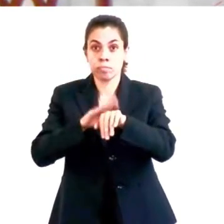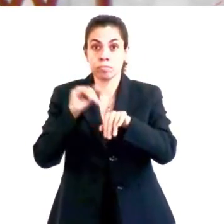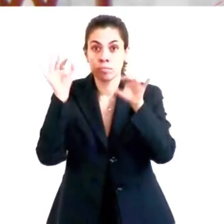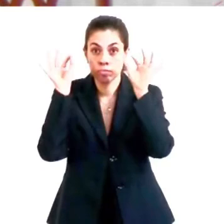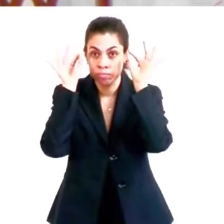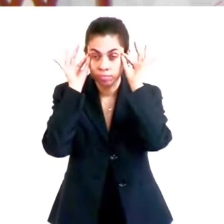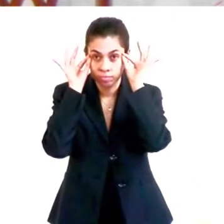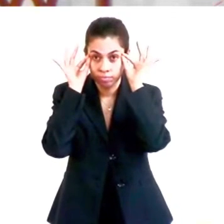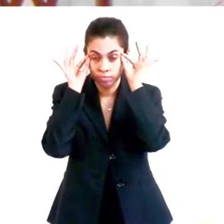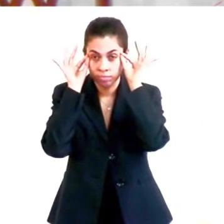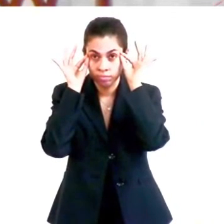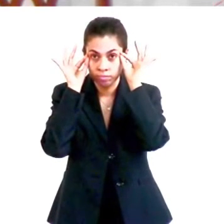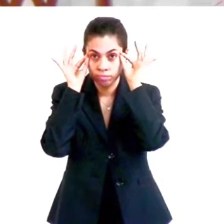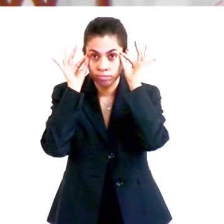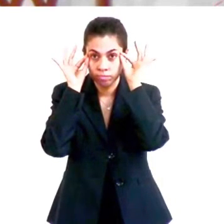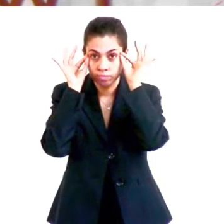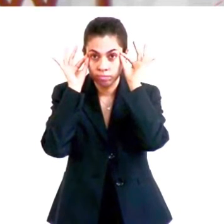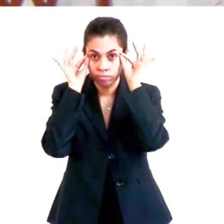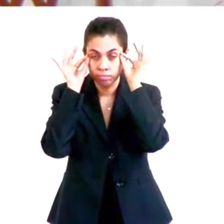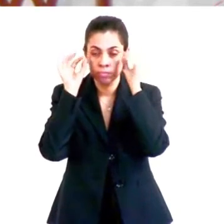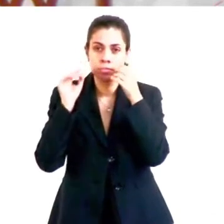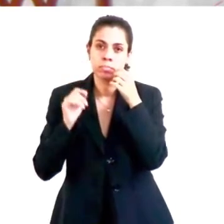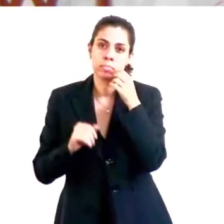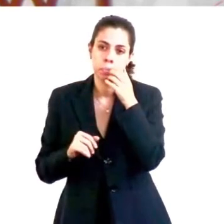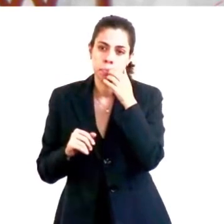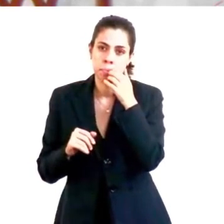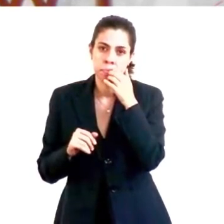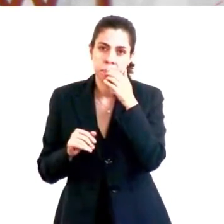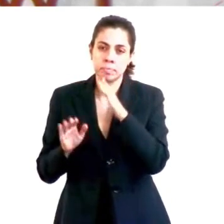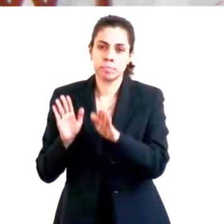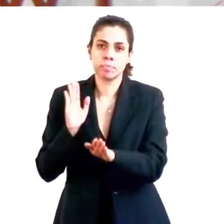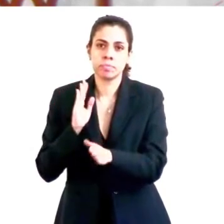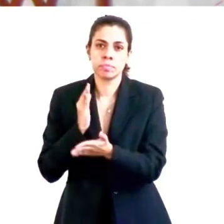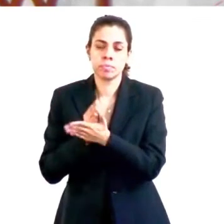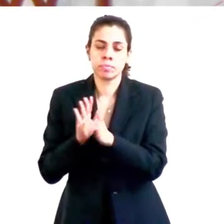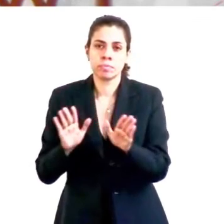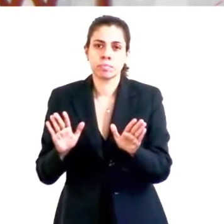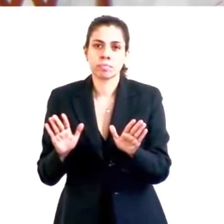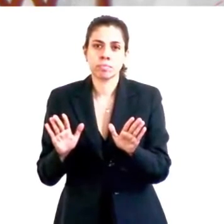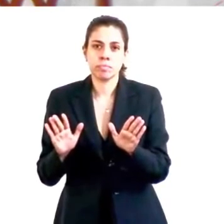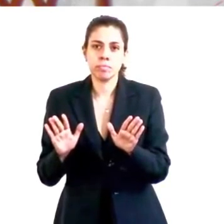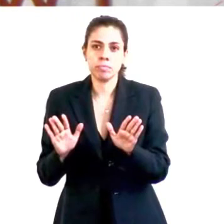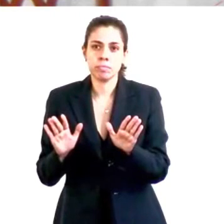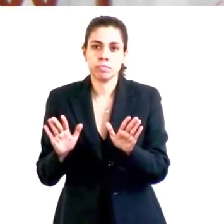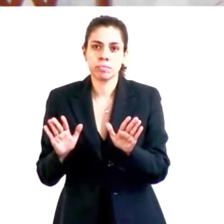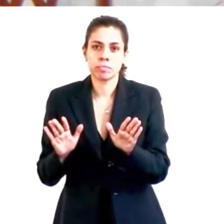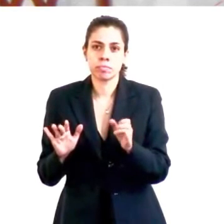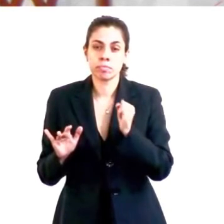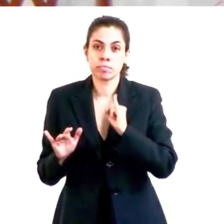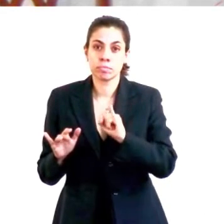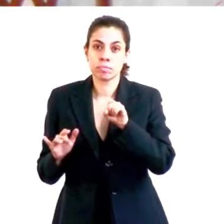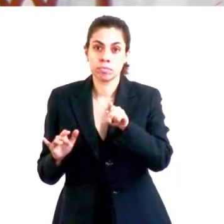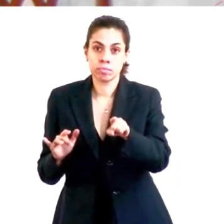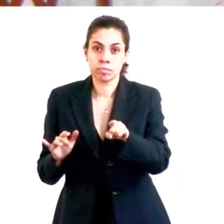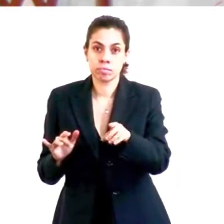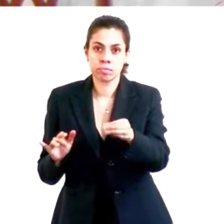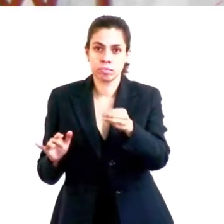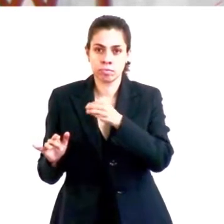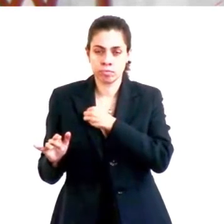e na meditação desse texto: parem agora.